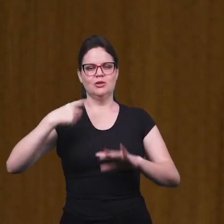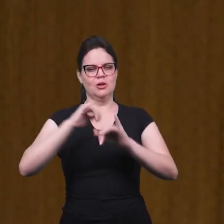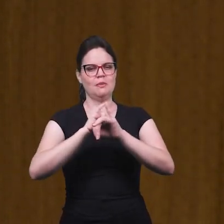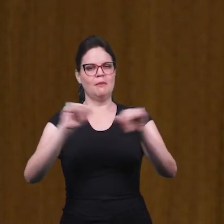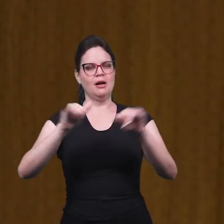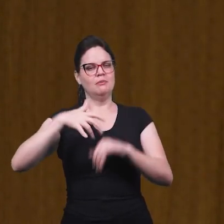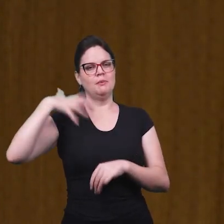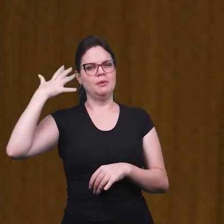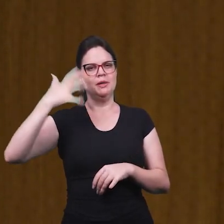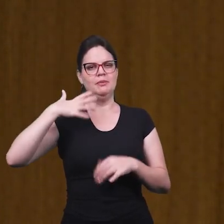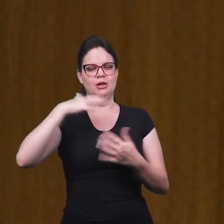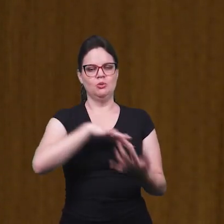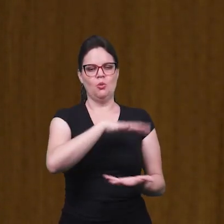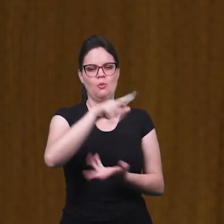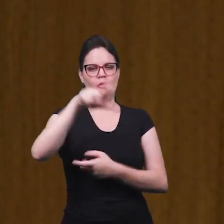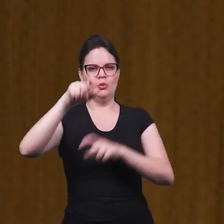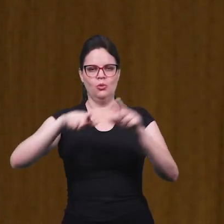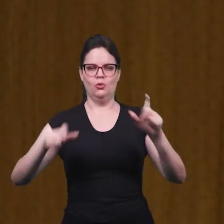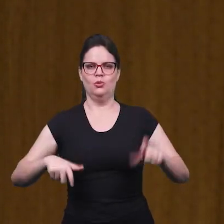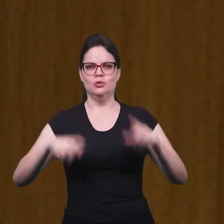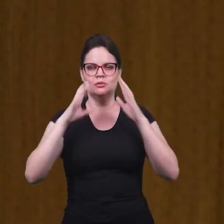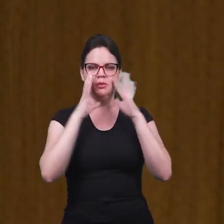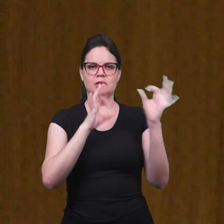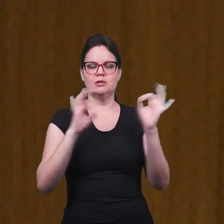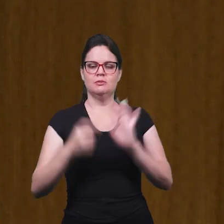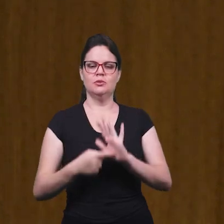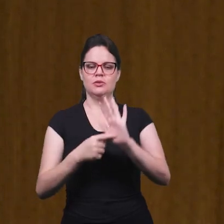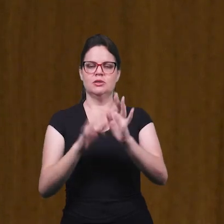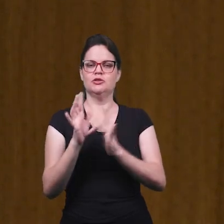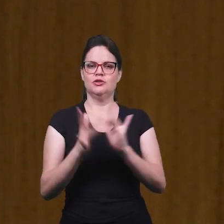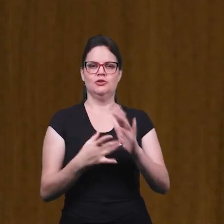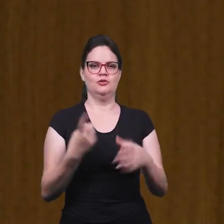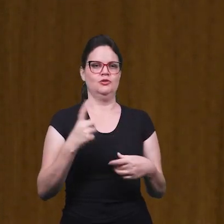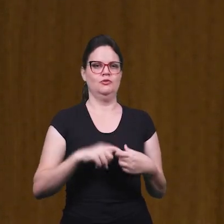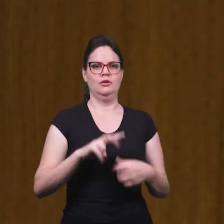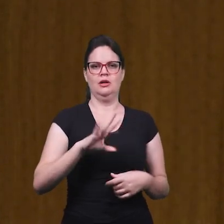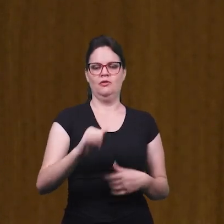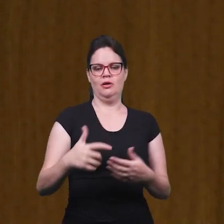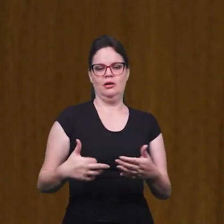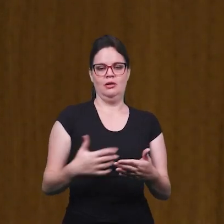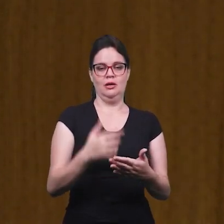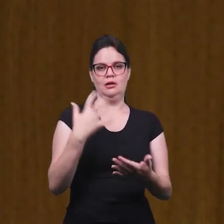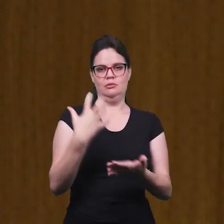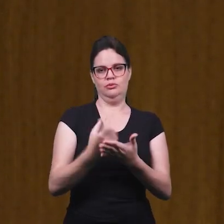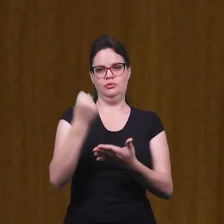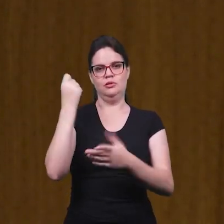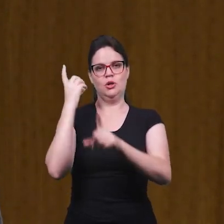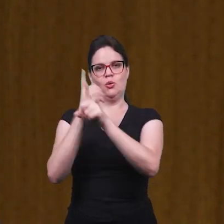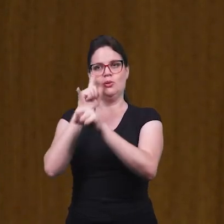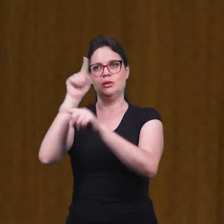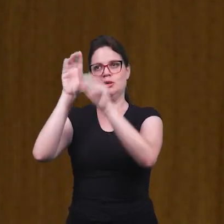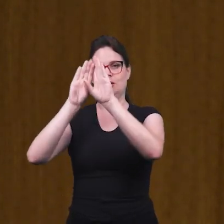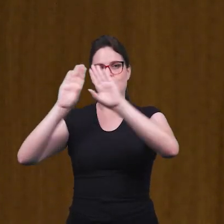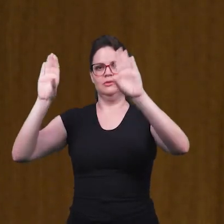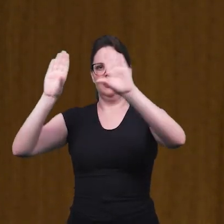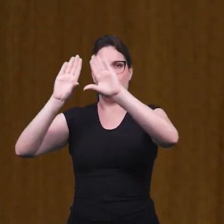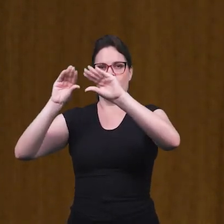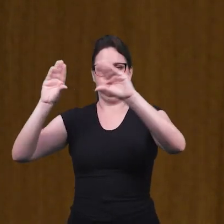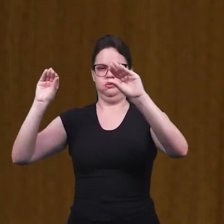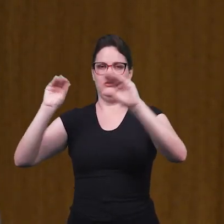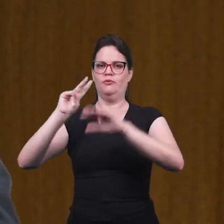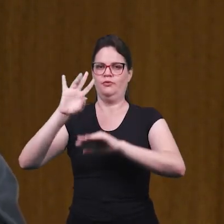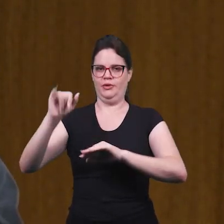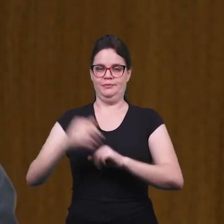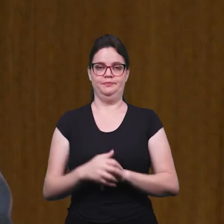transmitida para todo mundo, mostrando a volta do Senhor Jesus e o encontro da igreja nos ares. E na segunda vinda